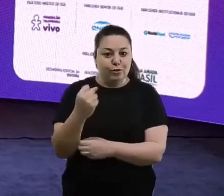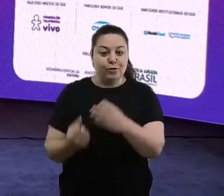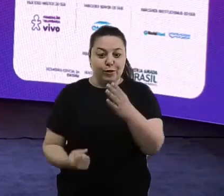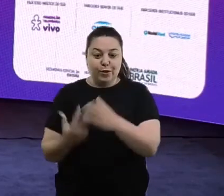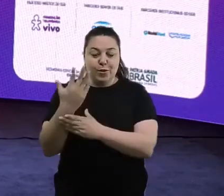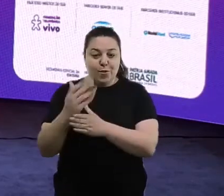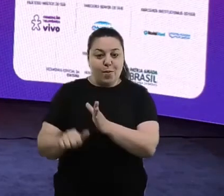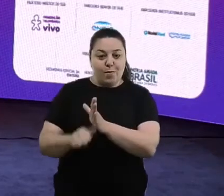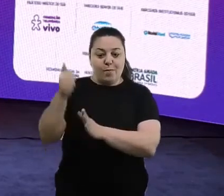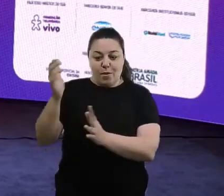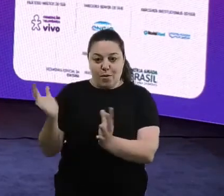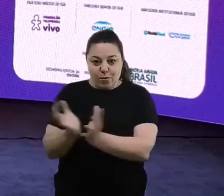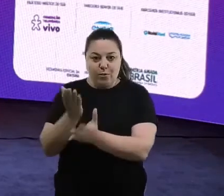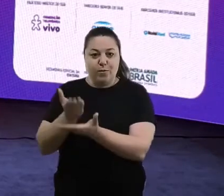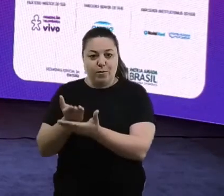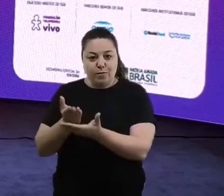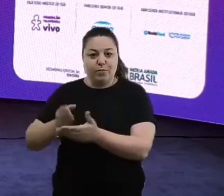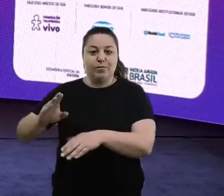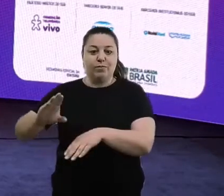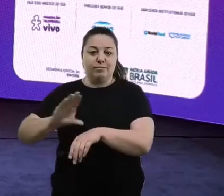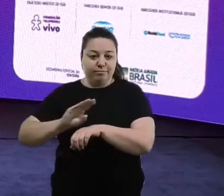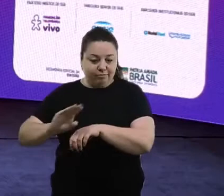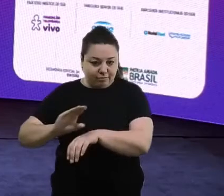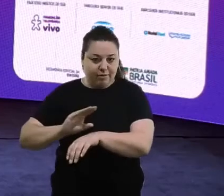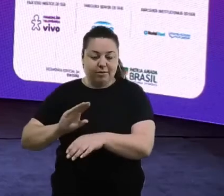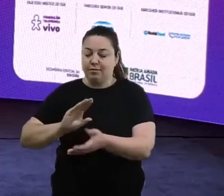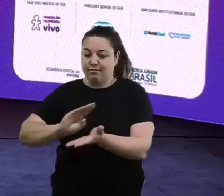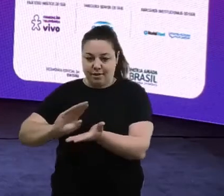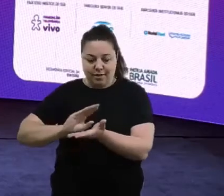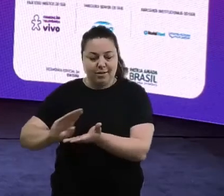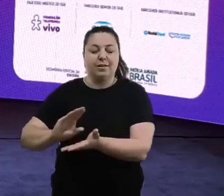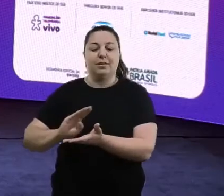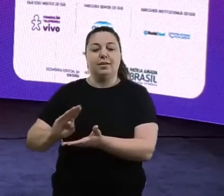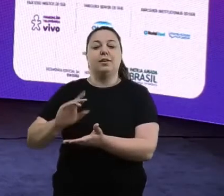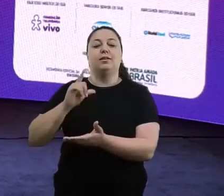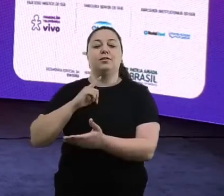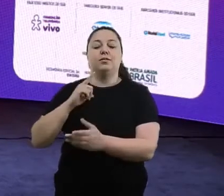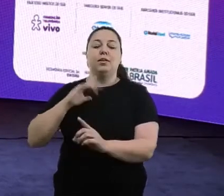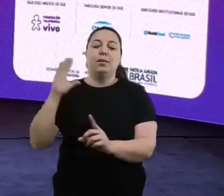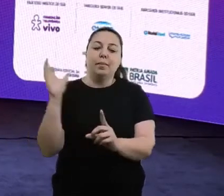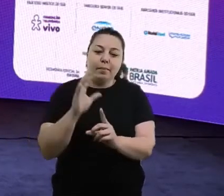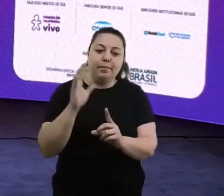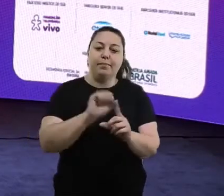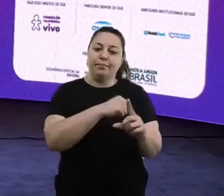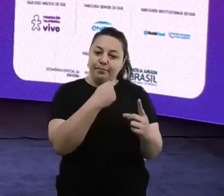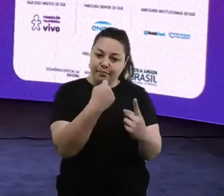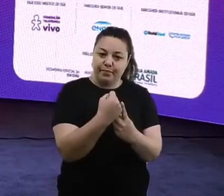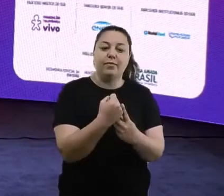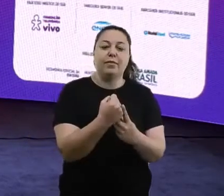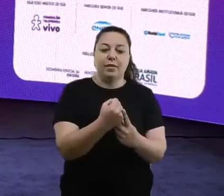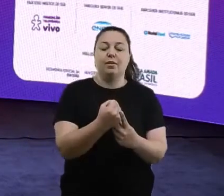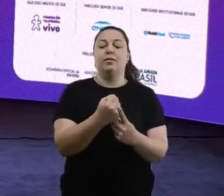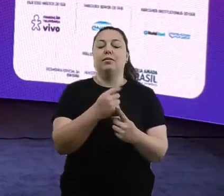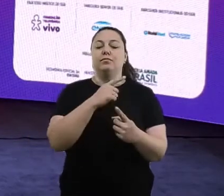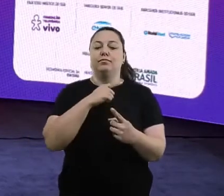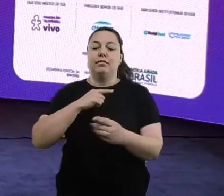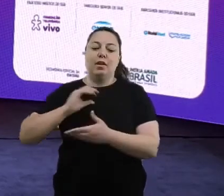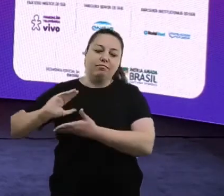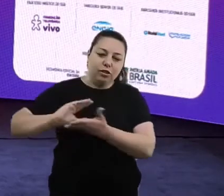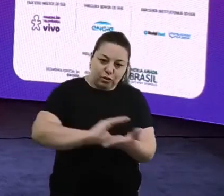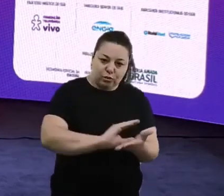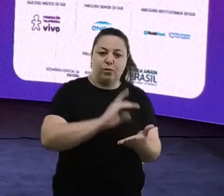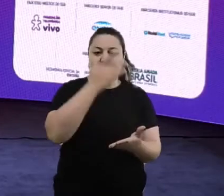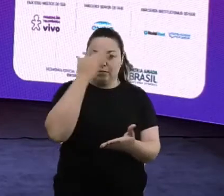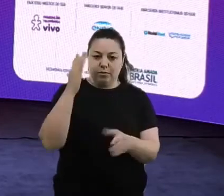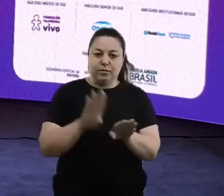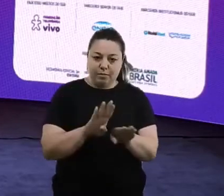para impacto social, que tivemos 2 turmas, uma para institutos e fundações, né, para investidores sociais, e depois uma